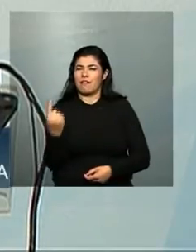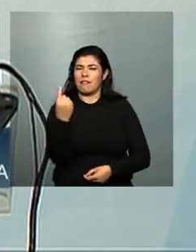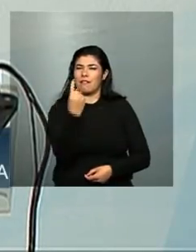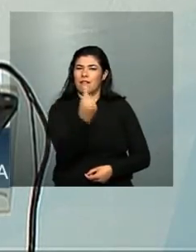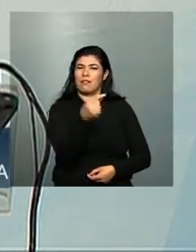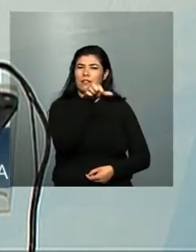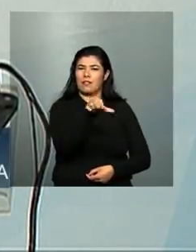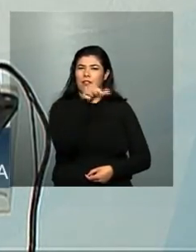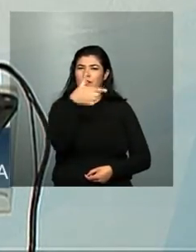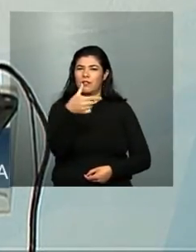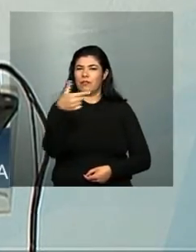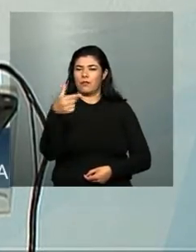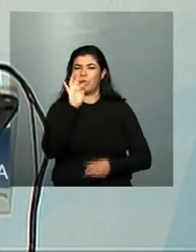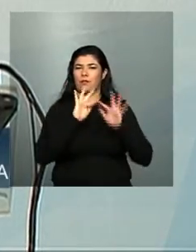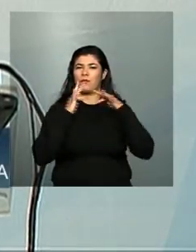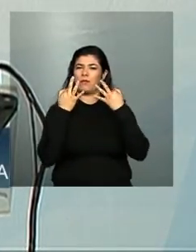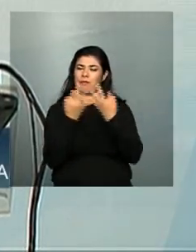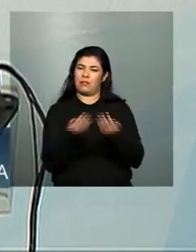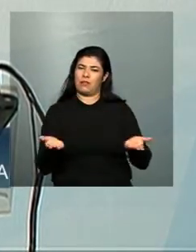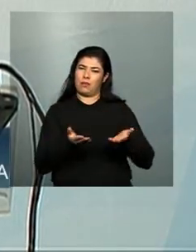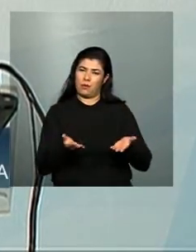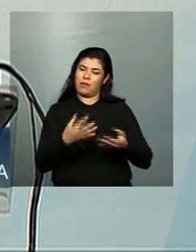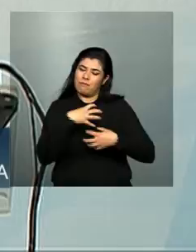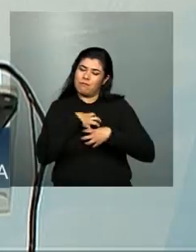922 famílias a chave agora.